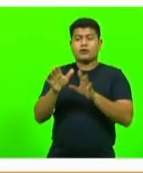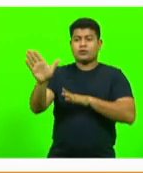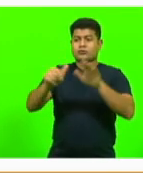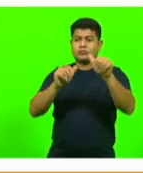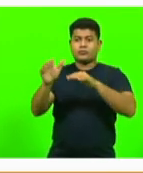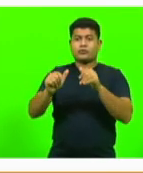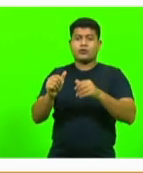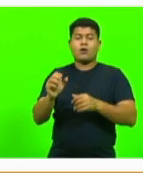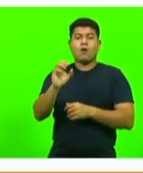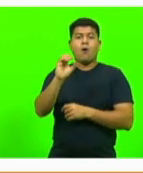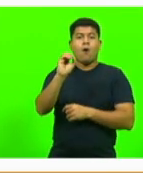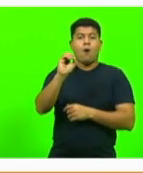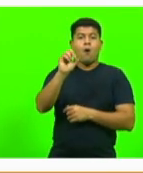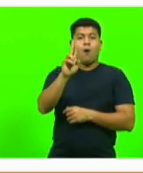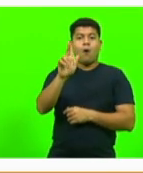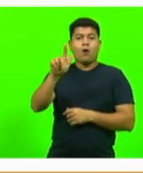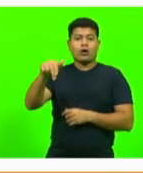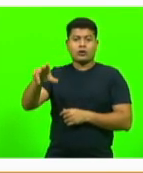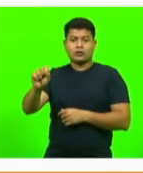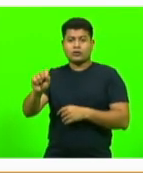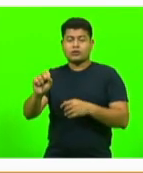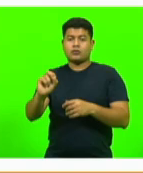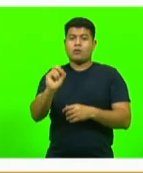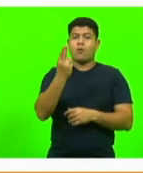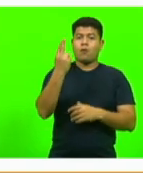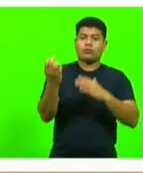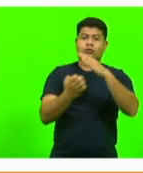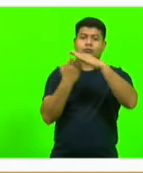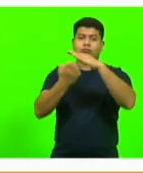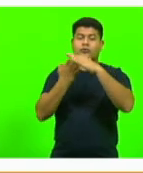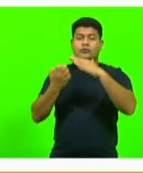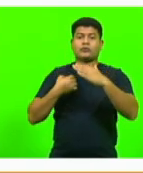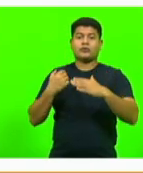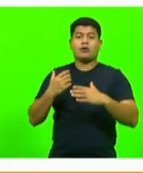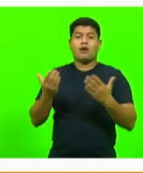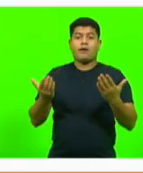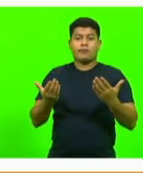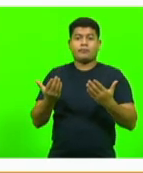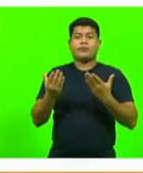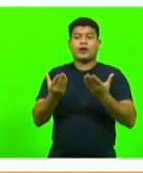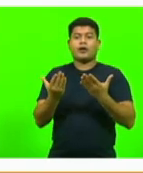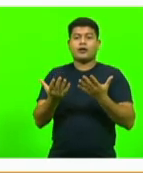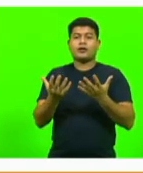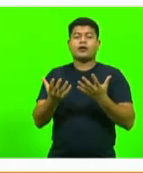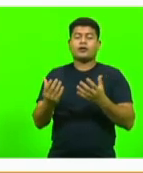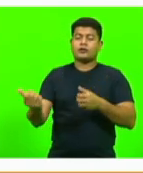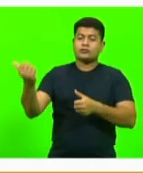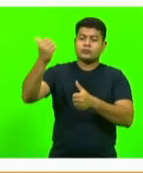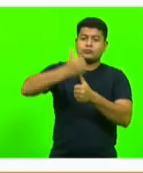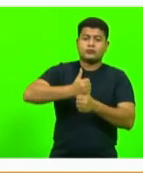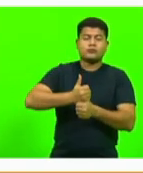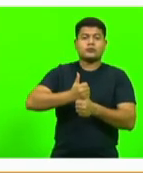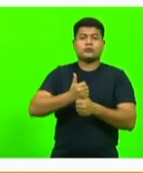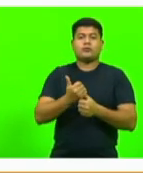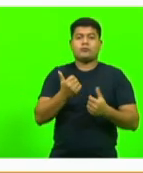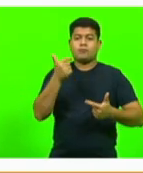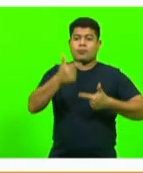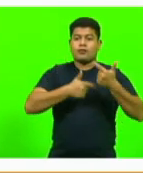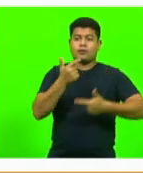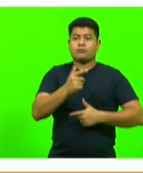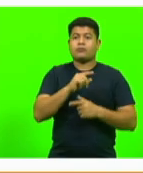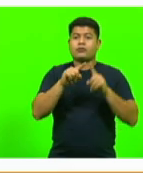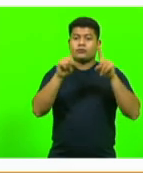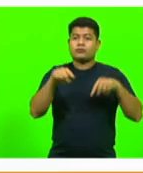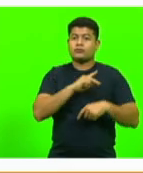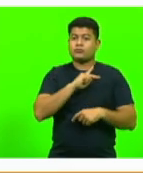ONGs não é para realizar hoje o serviço desempenhado somente por servidores públicos essa frase que tá aqui em baixo